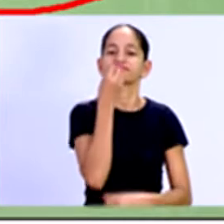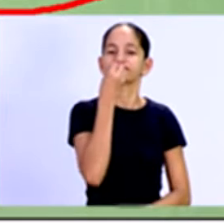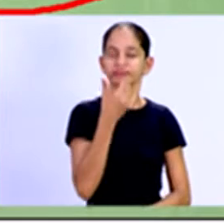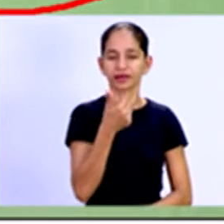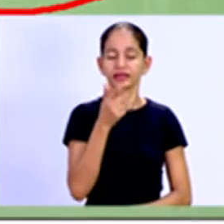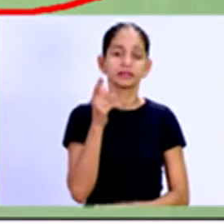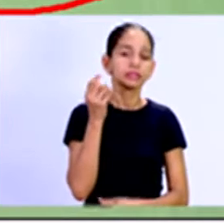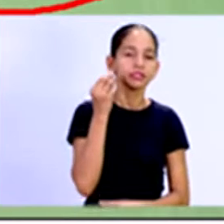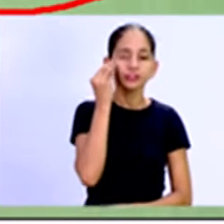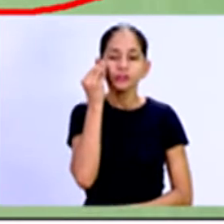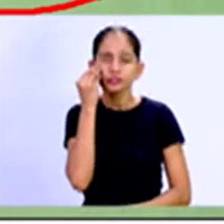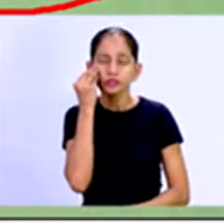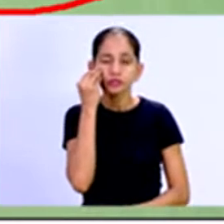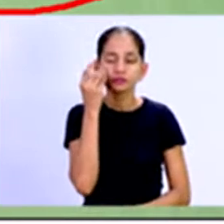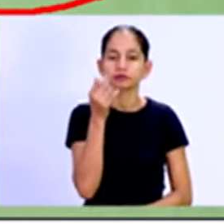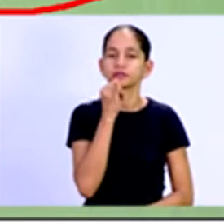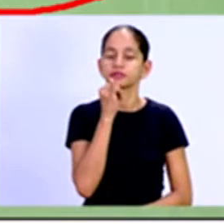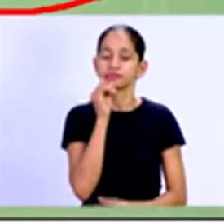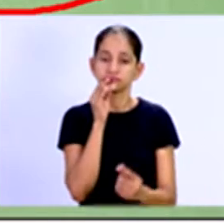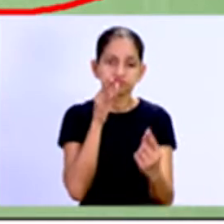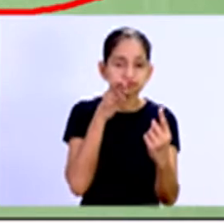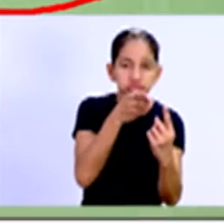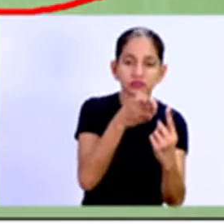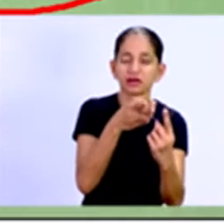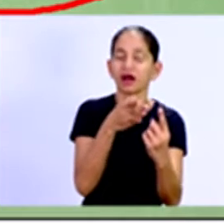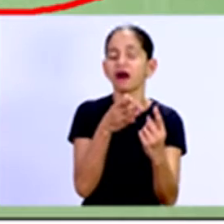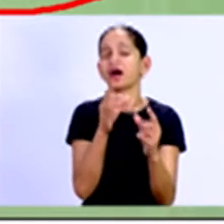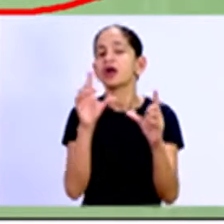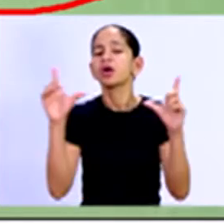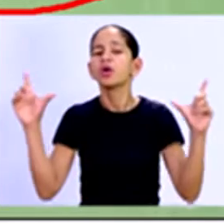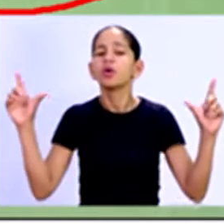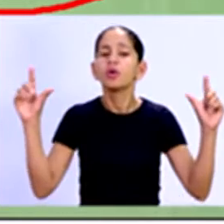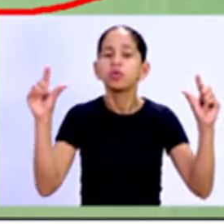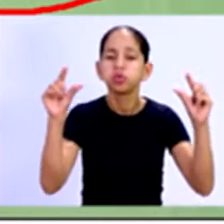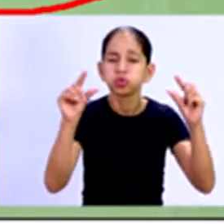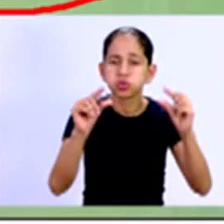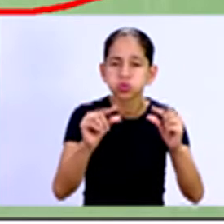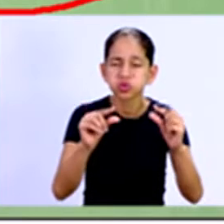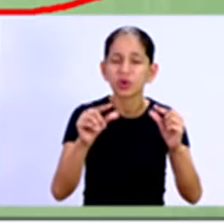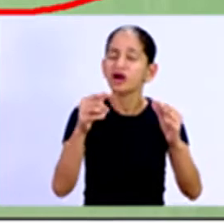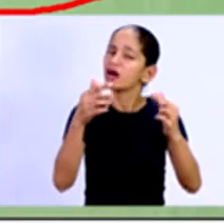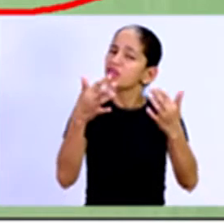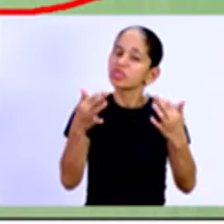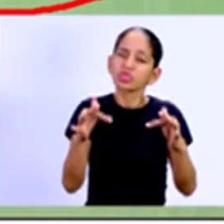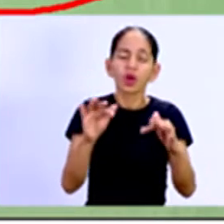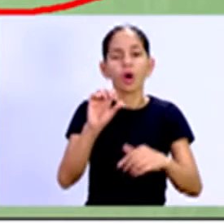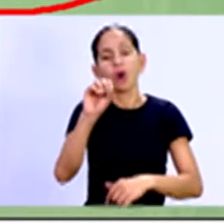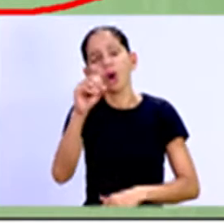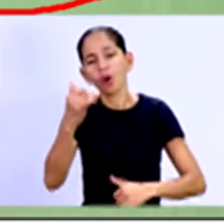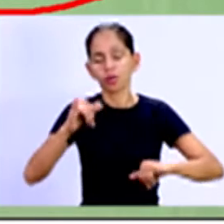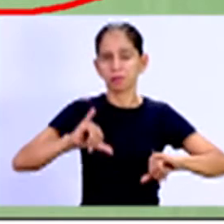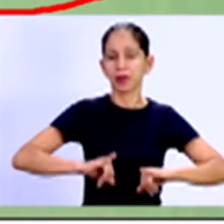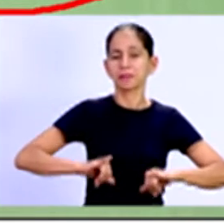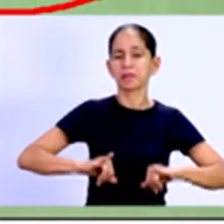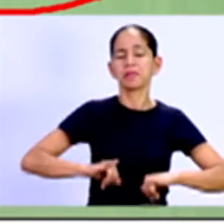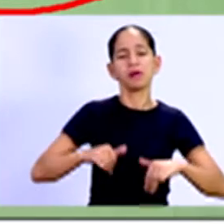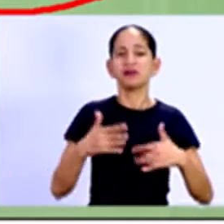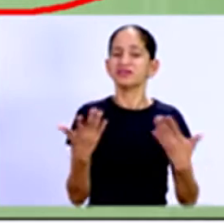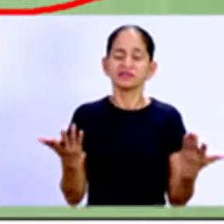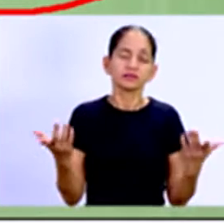e o mínimo possível de dor e de sofrimento, né? Veja que